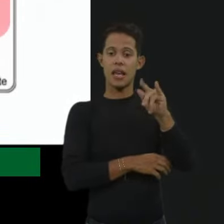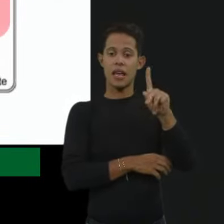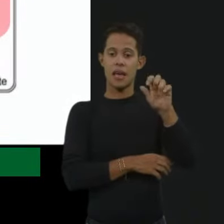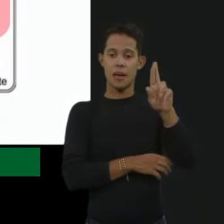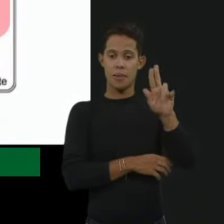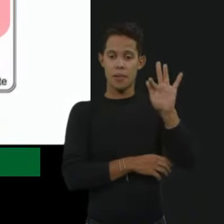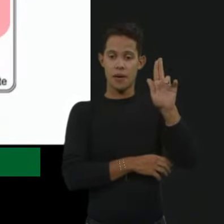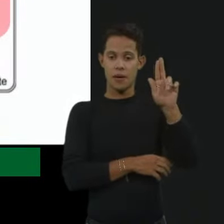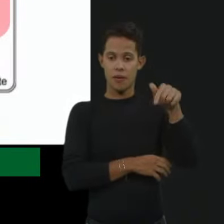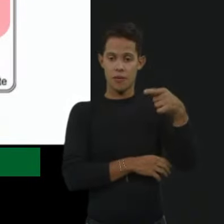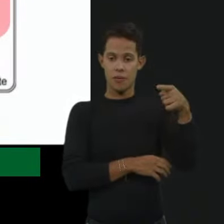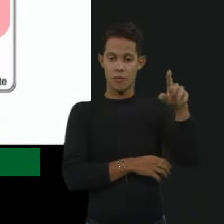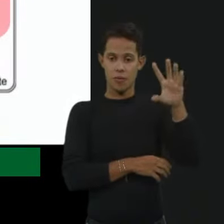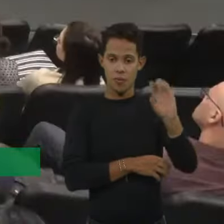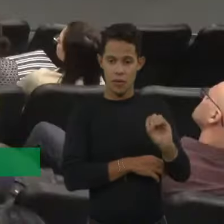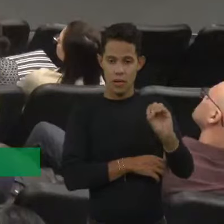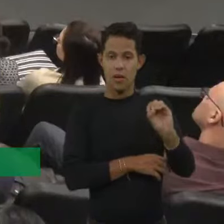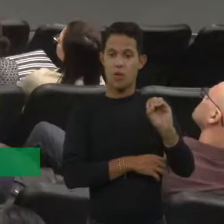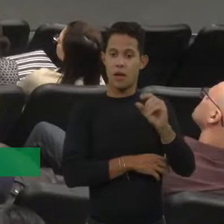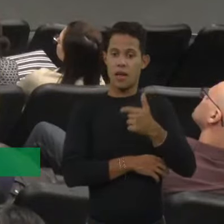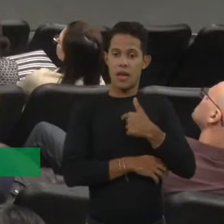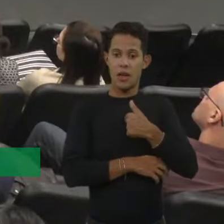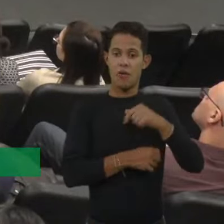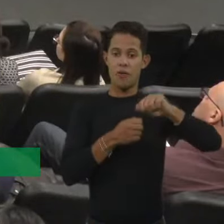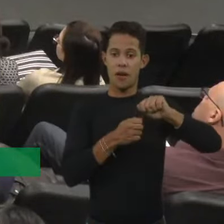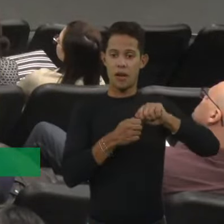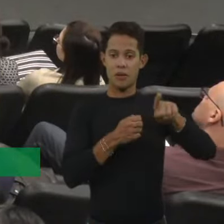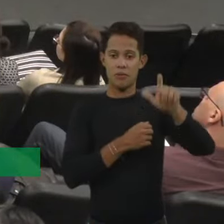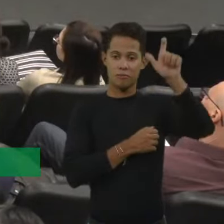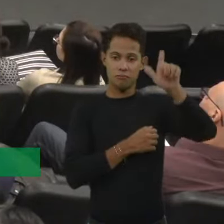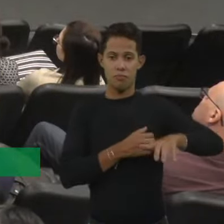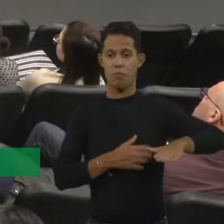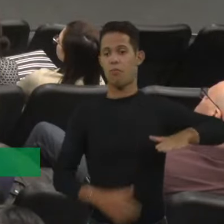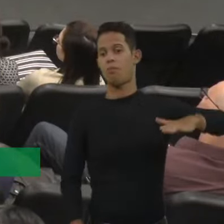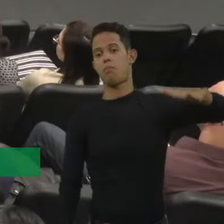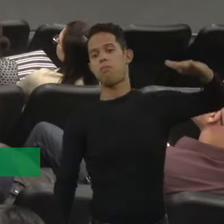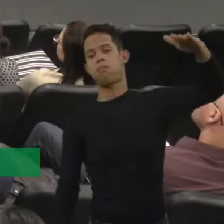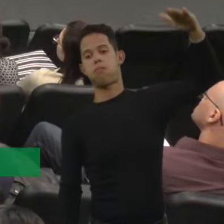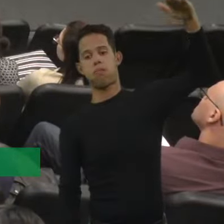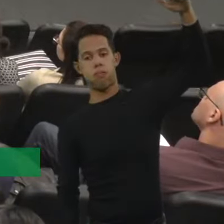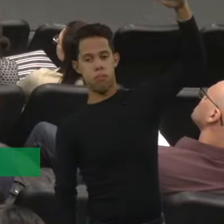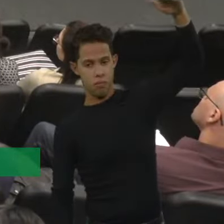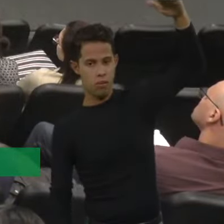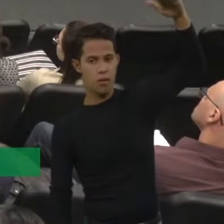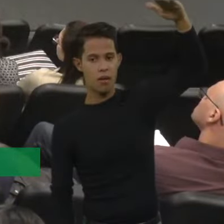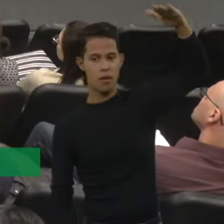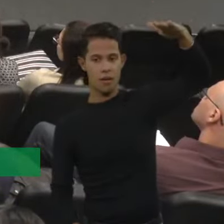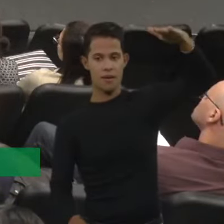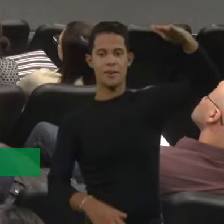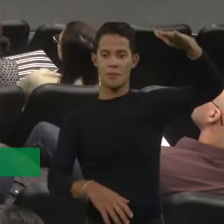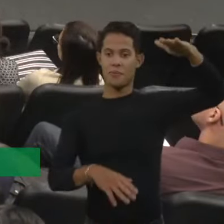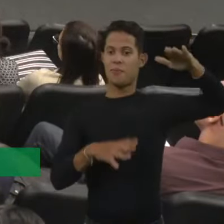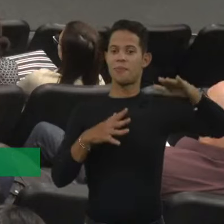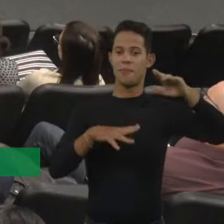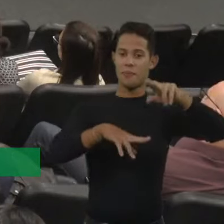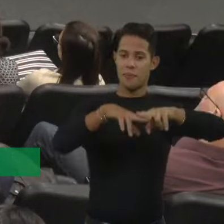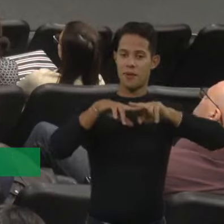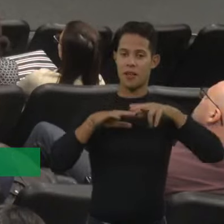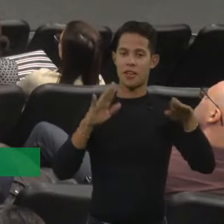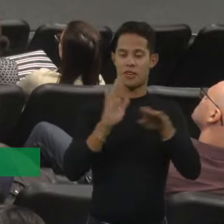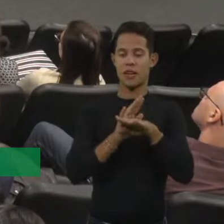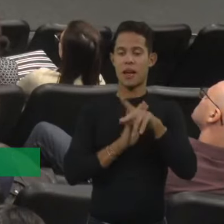eu faço esse paciente crescer demais. E foi a partir daí que chegamos ao vosoritide, esse peptídeo